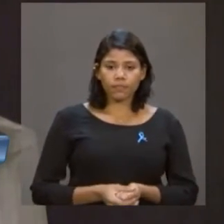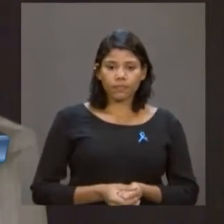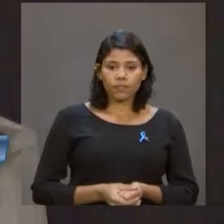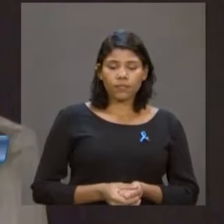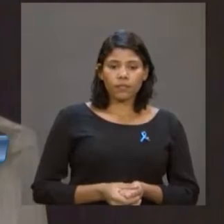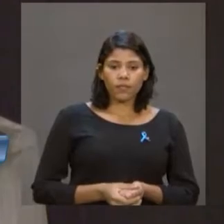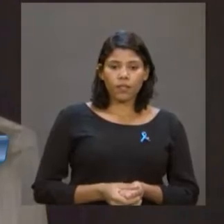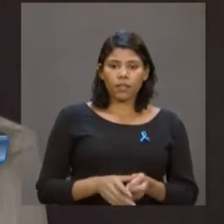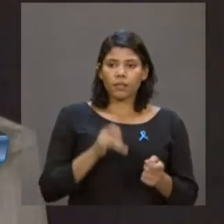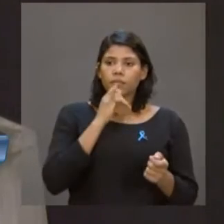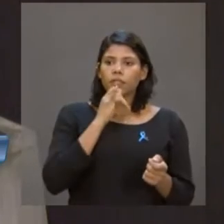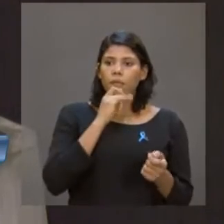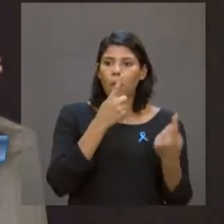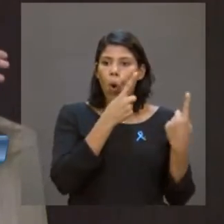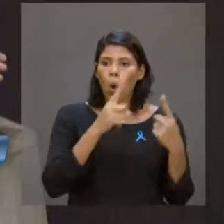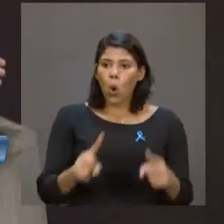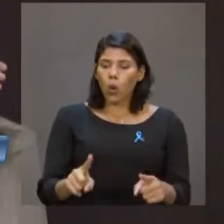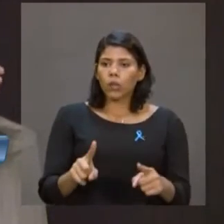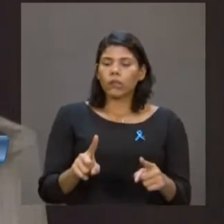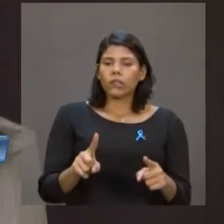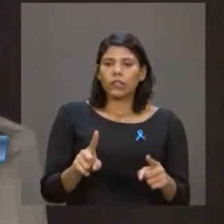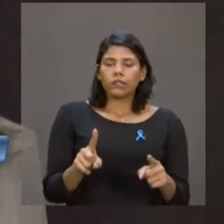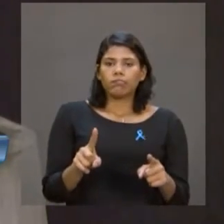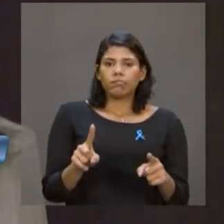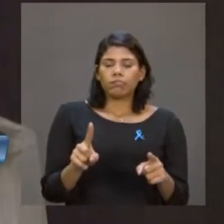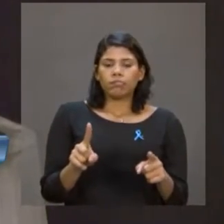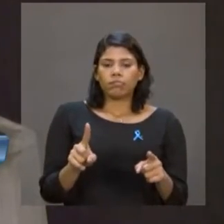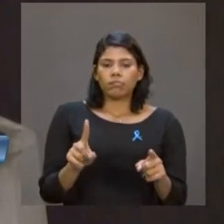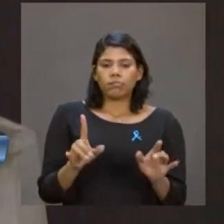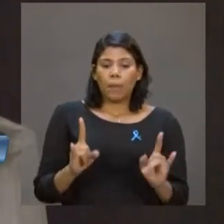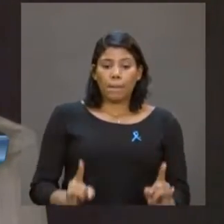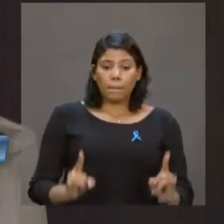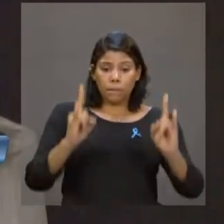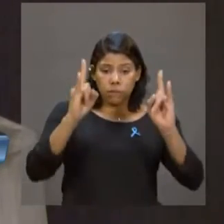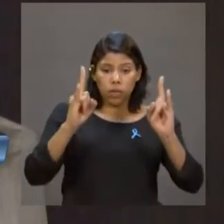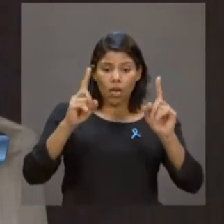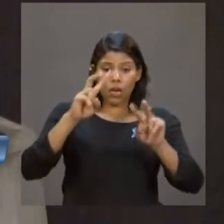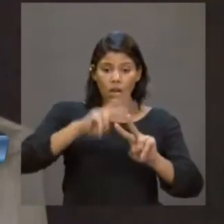Combater a hiperlotação. Hiperlotação, né,